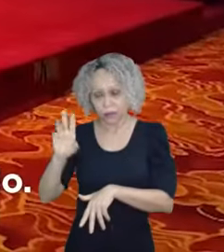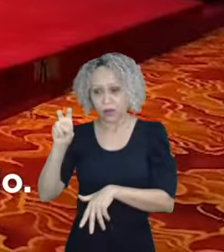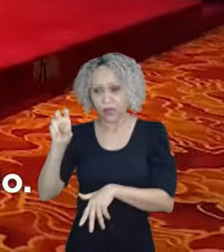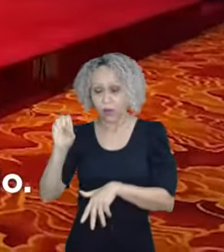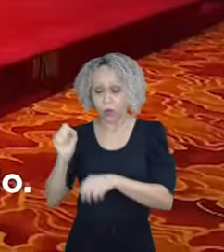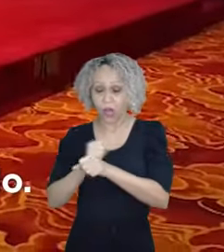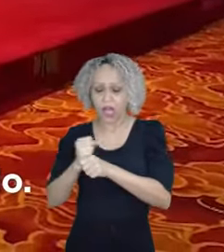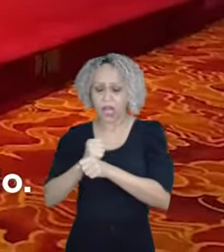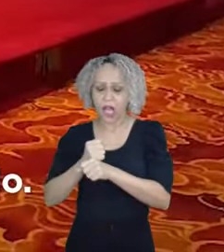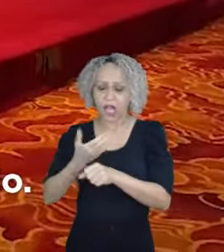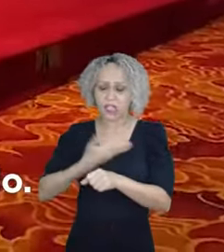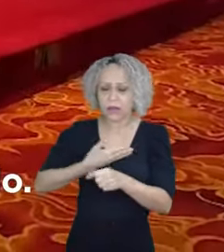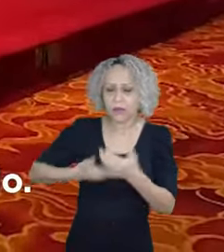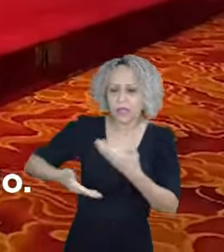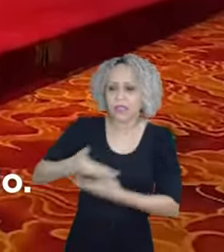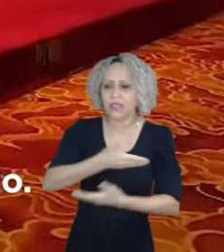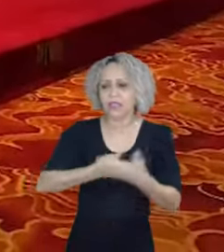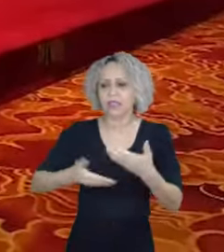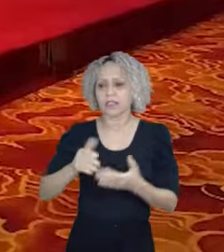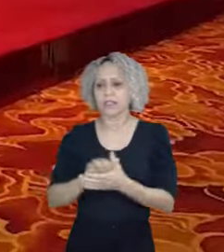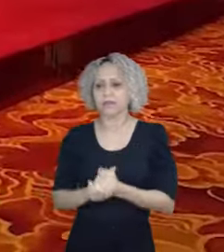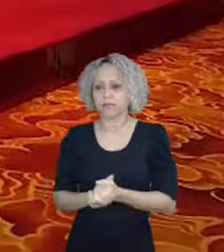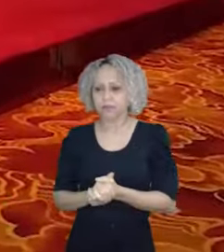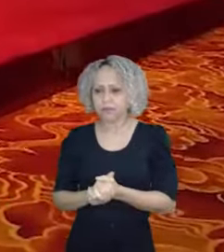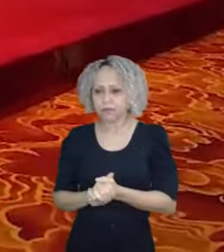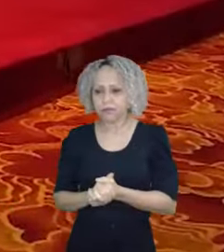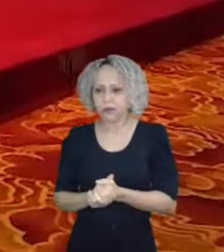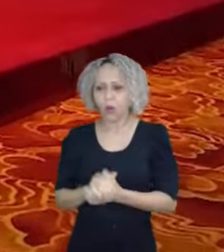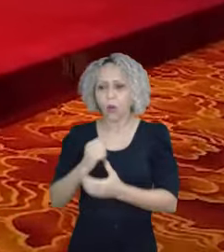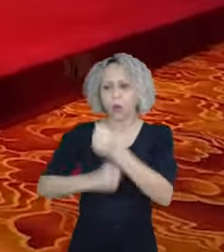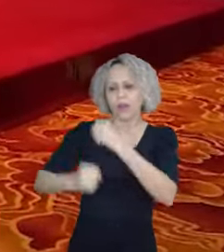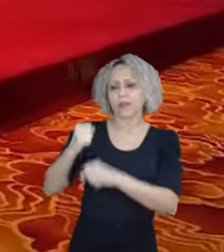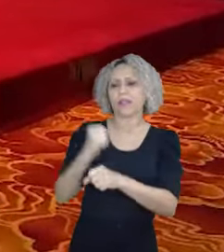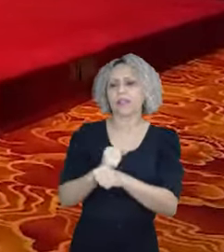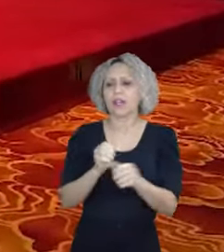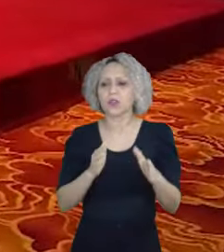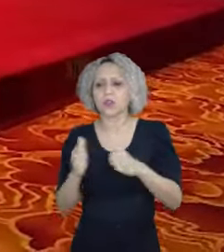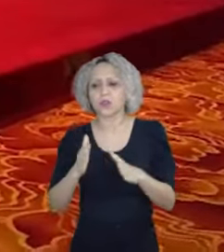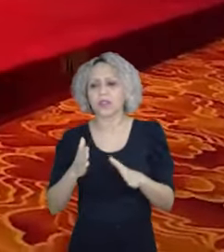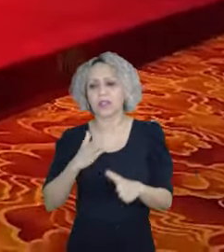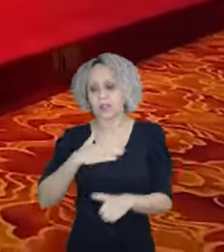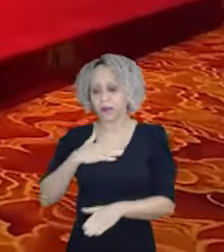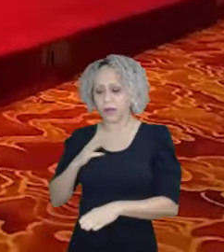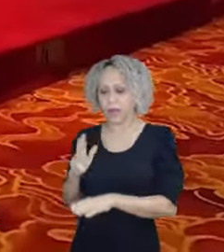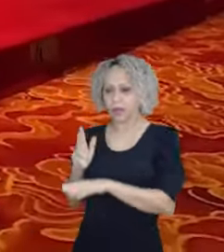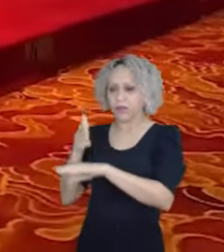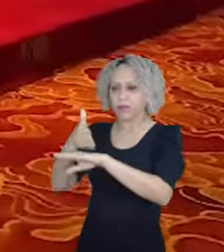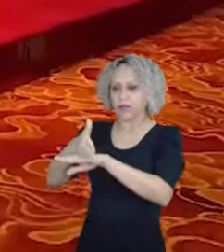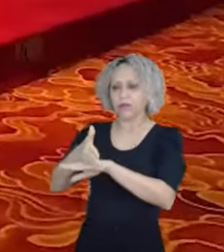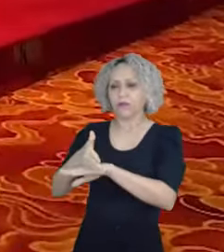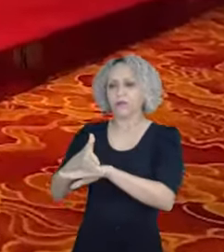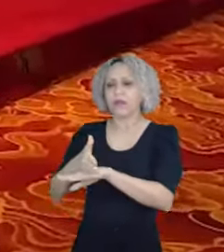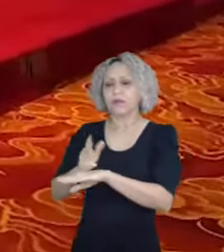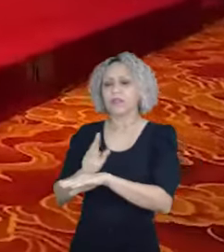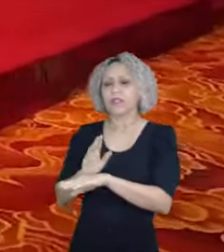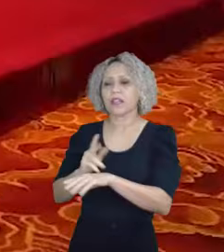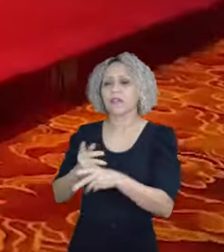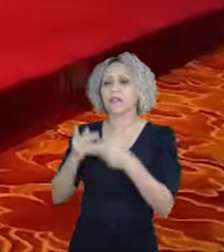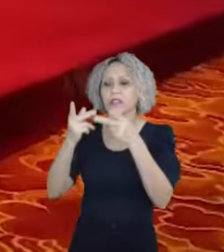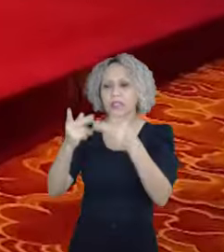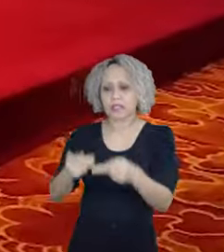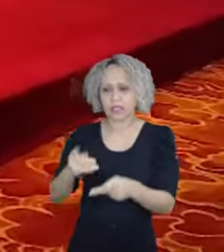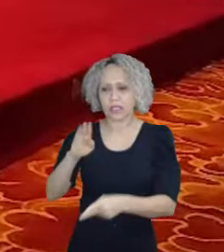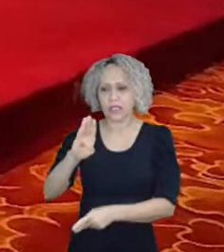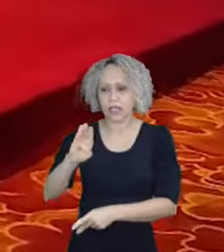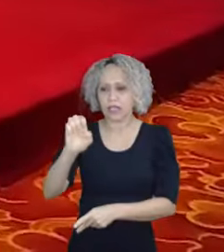que apontam para um futuro compartilhado. Ano passado, durante a minha visita a Beijing, ainda nos primeiros meses do